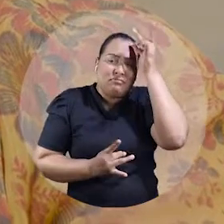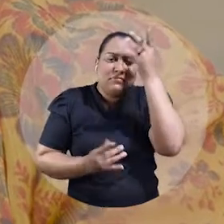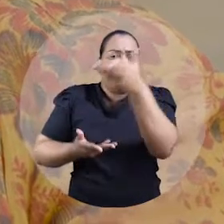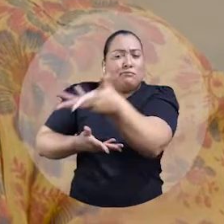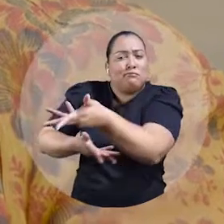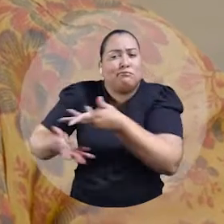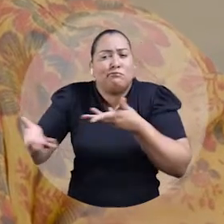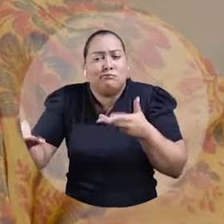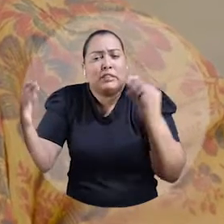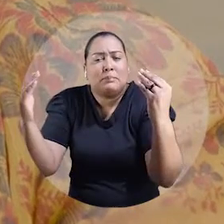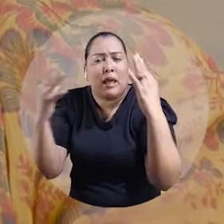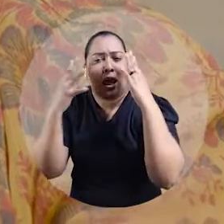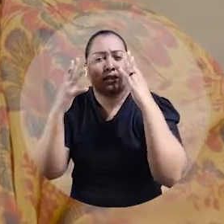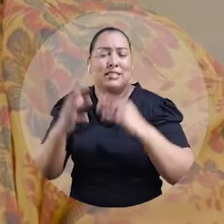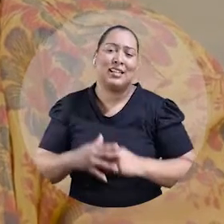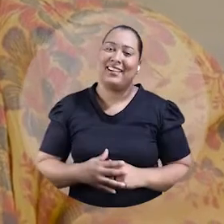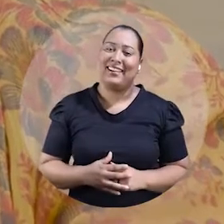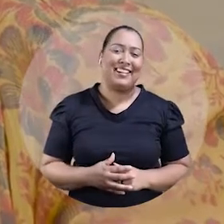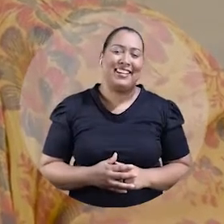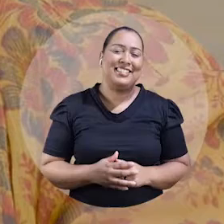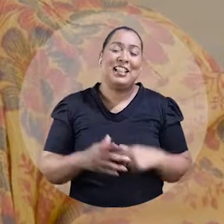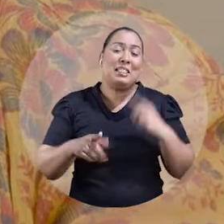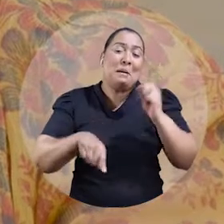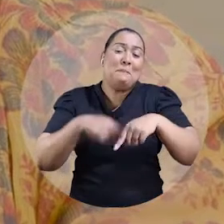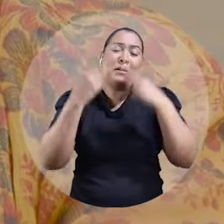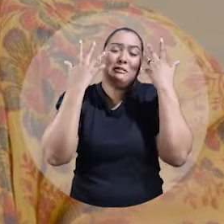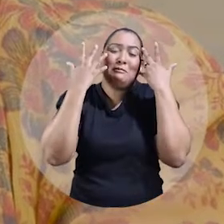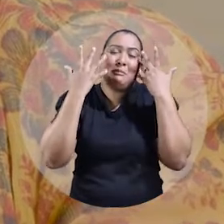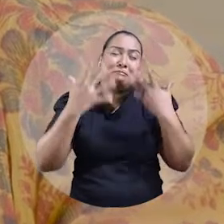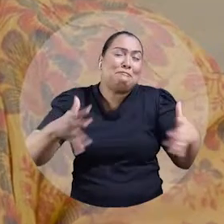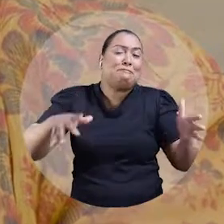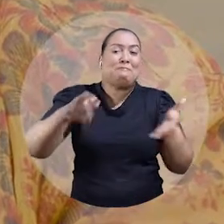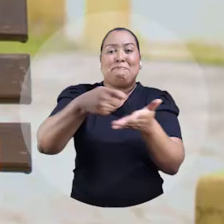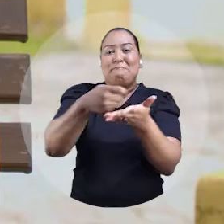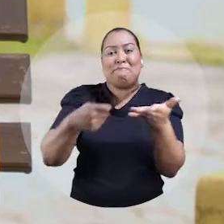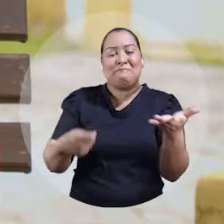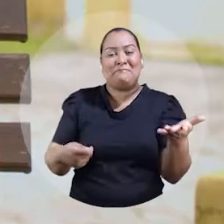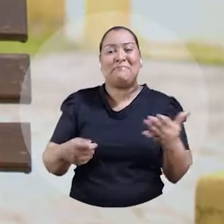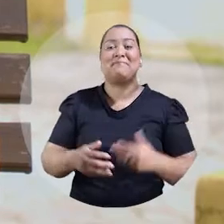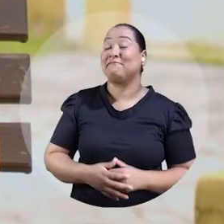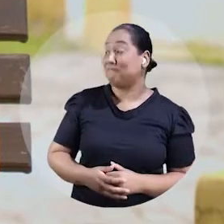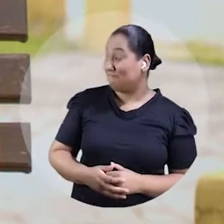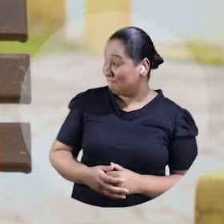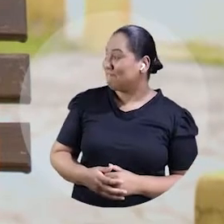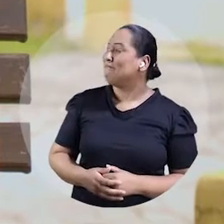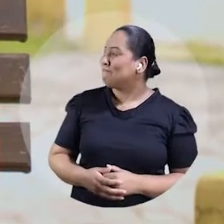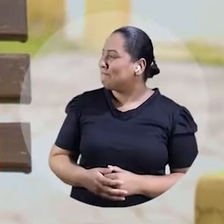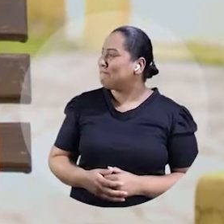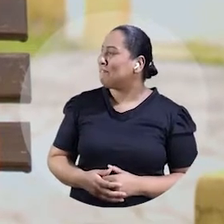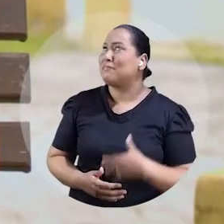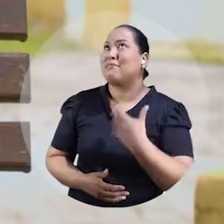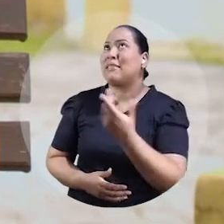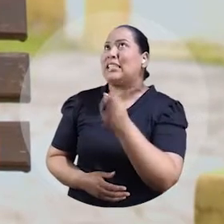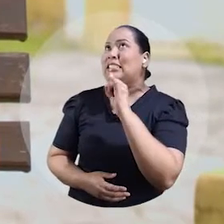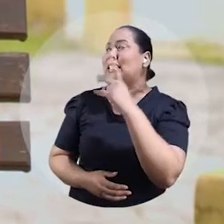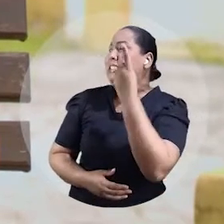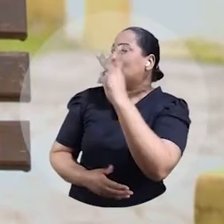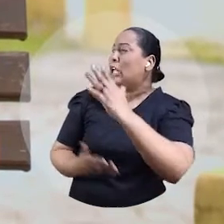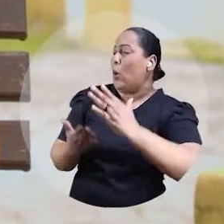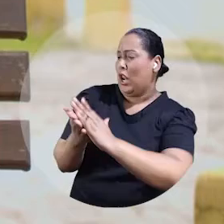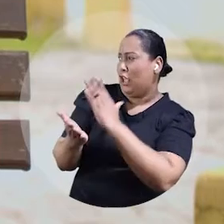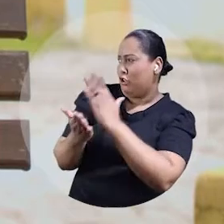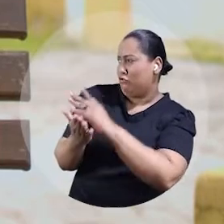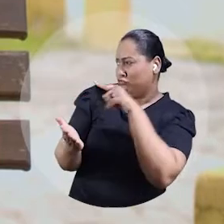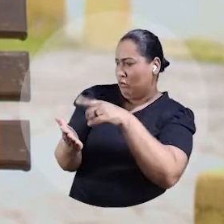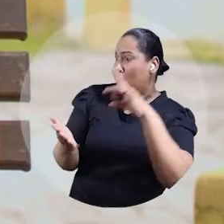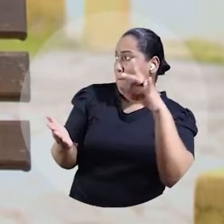de inspiração. E vai acontecendo mais ou menos assim. Lucinda, se você pudesse transformar algum livro